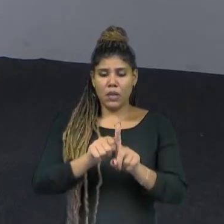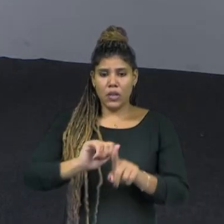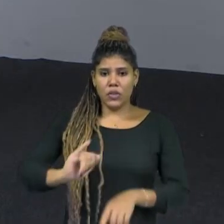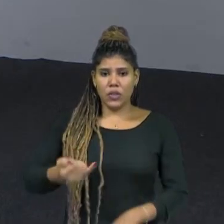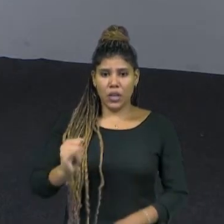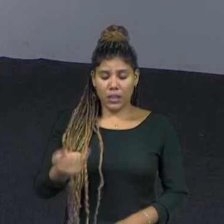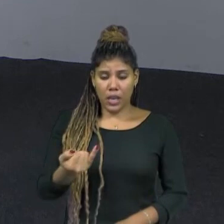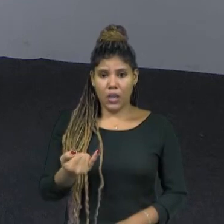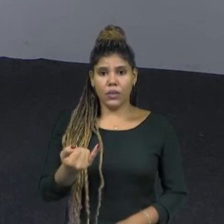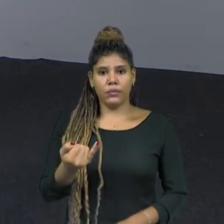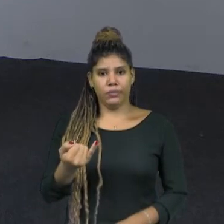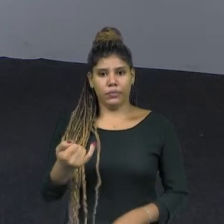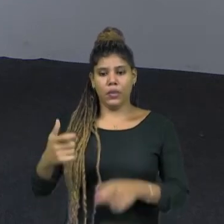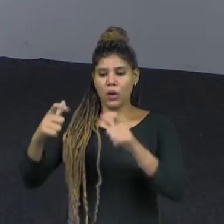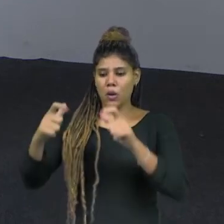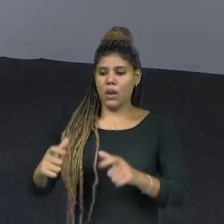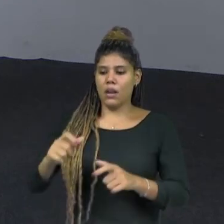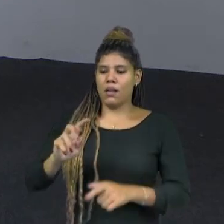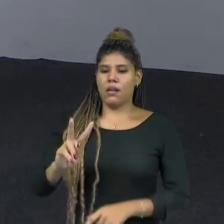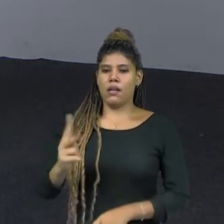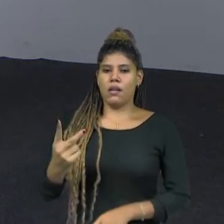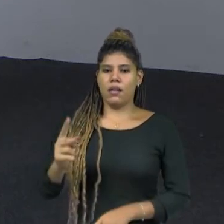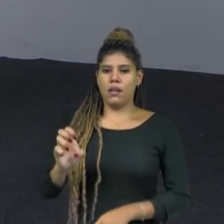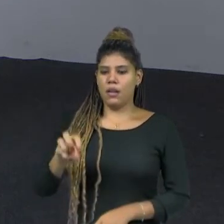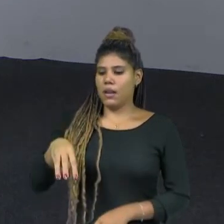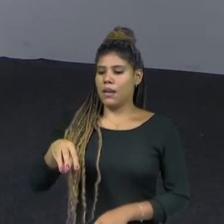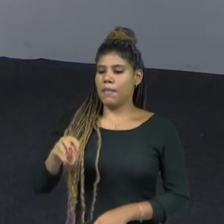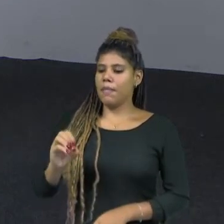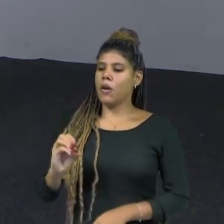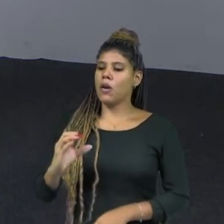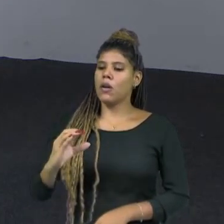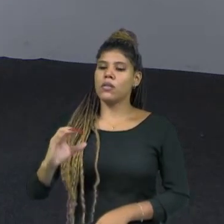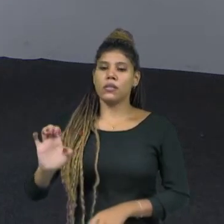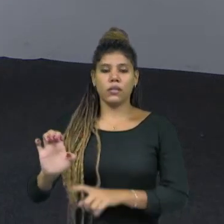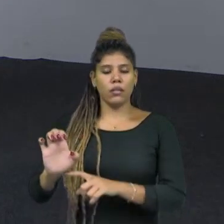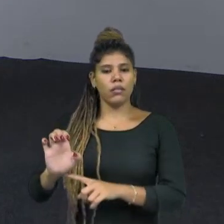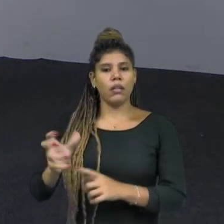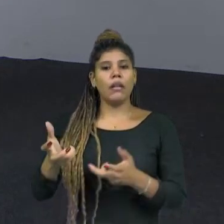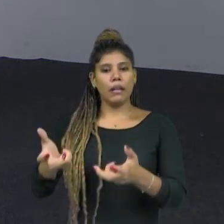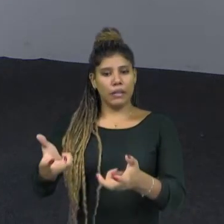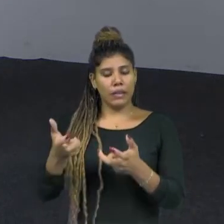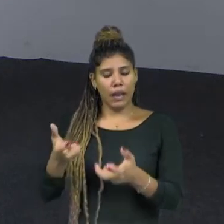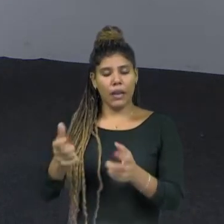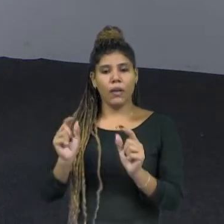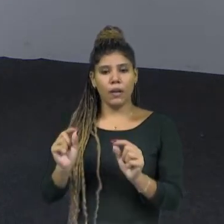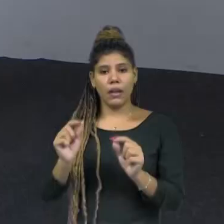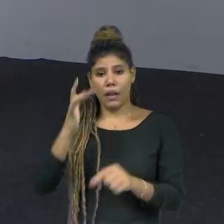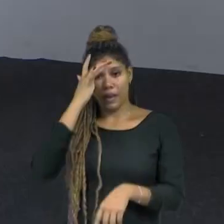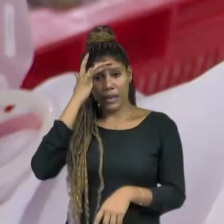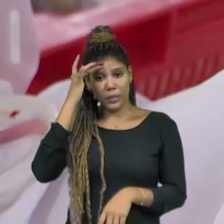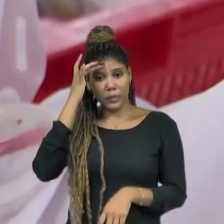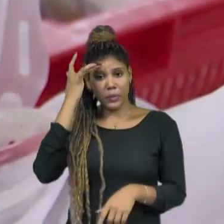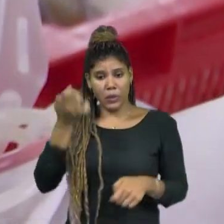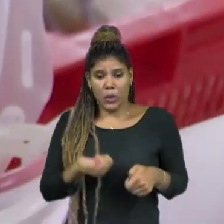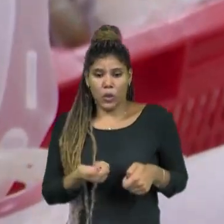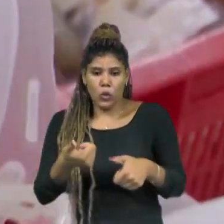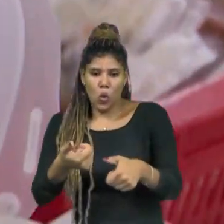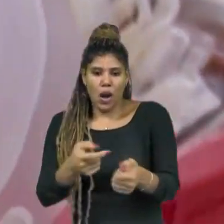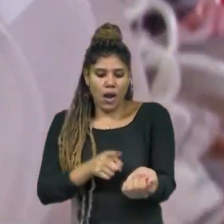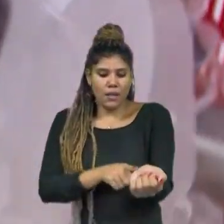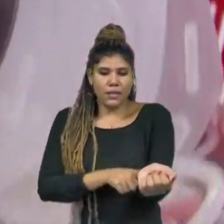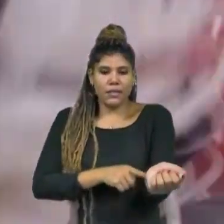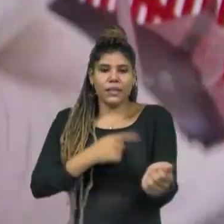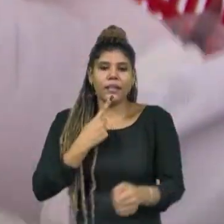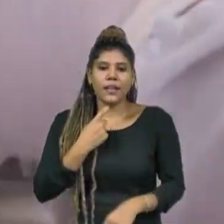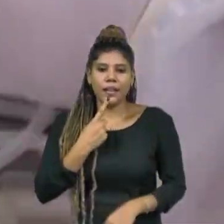está incentivando a doação de sangue. O objetivo é manter os estoques sempre abastecidos. Atualmente, o estoque